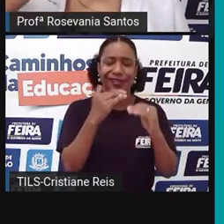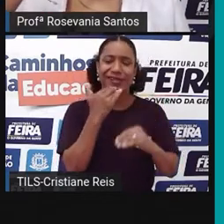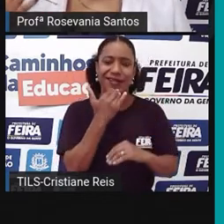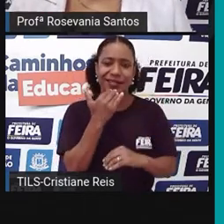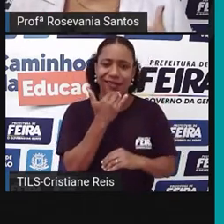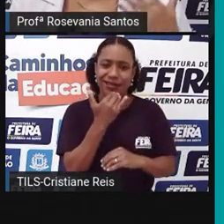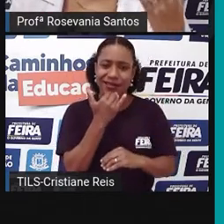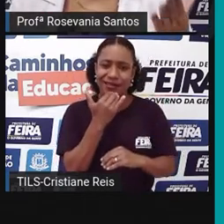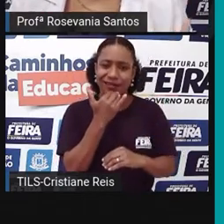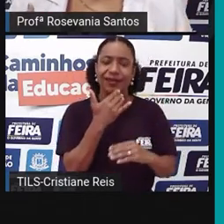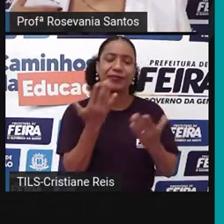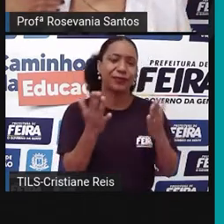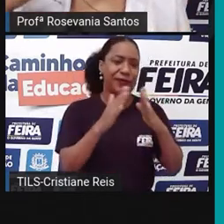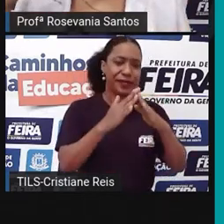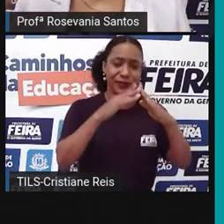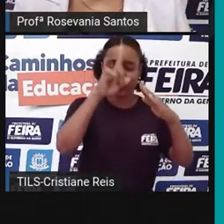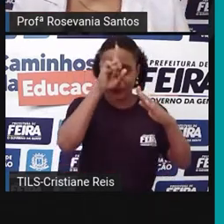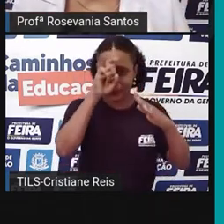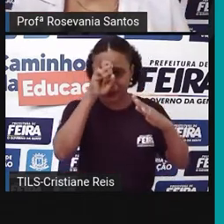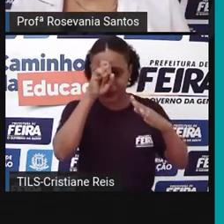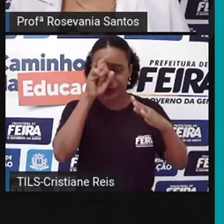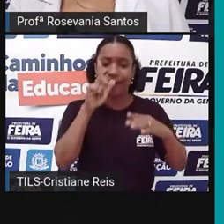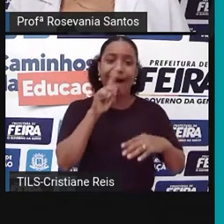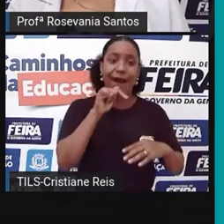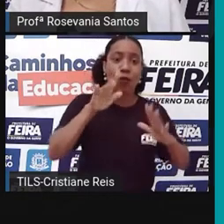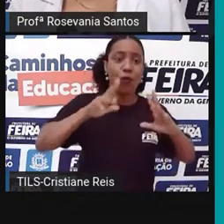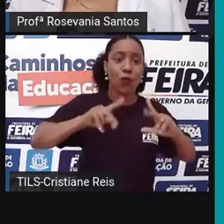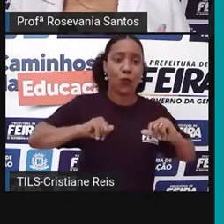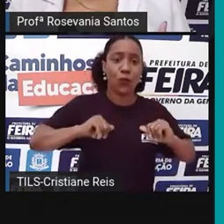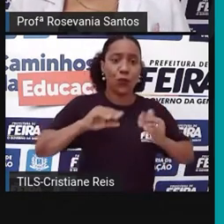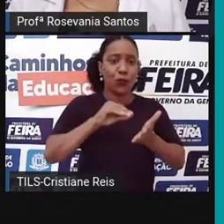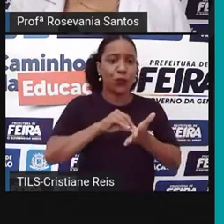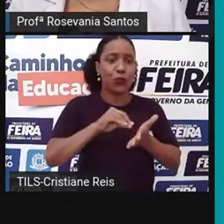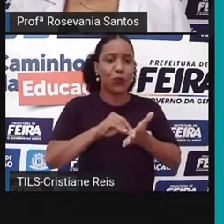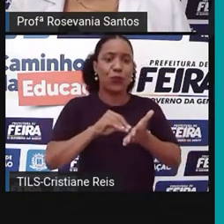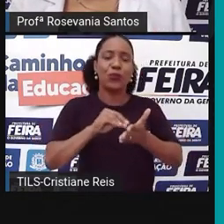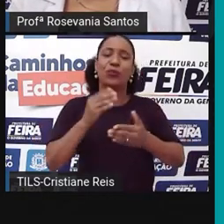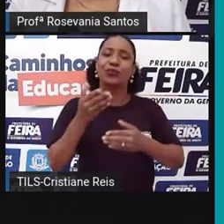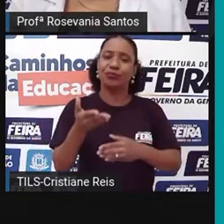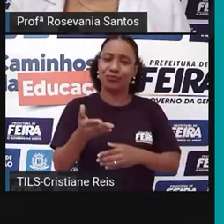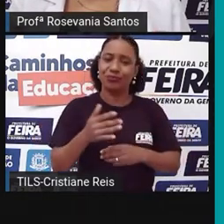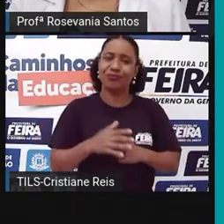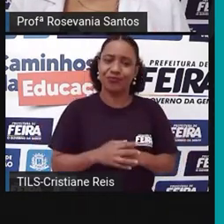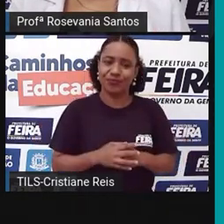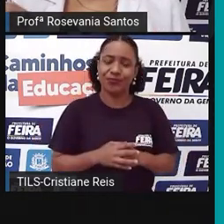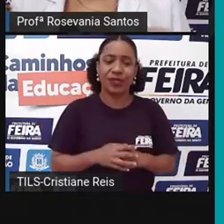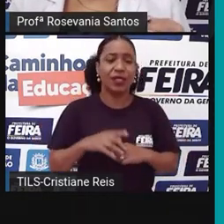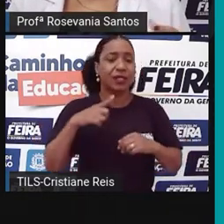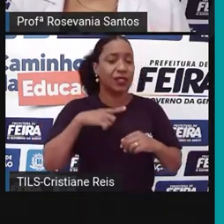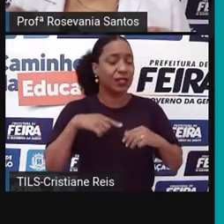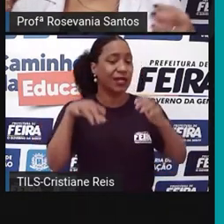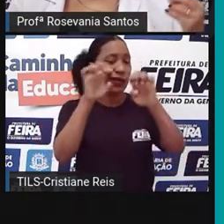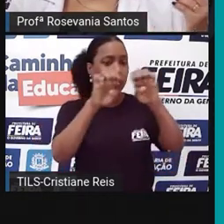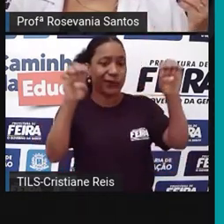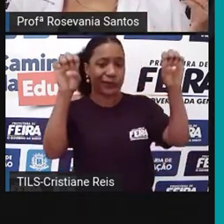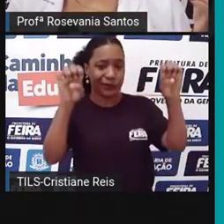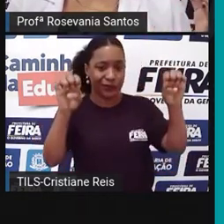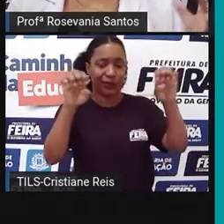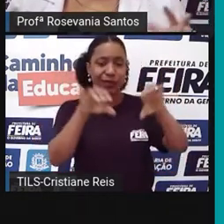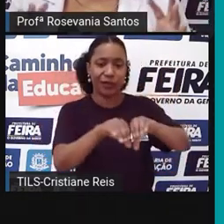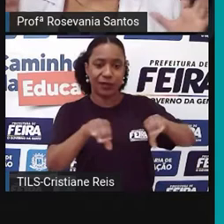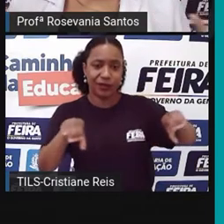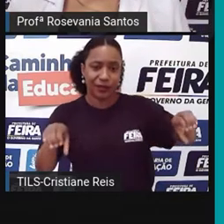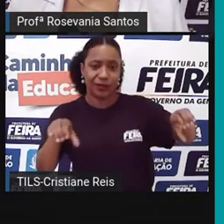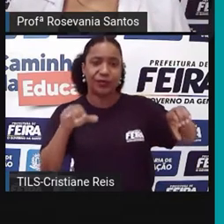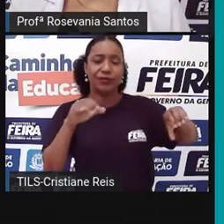tudo, né? De hospitais, de água potável, de falta, bora dizer assim, de estrutura, de esgoto, de,